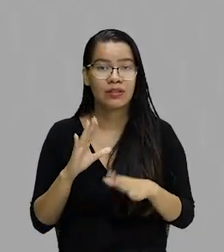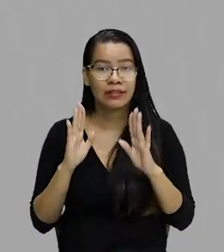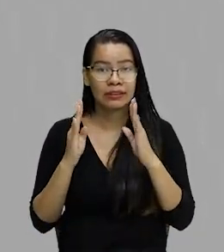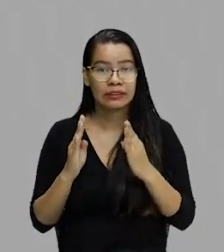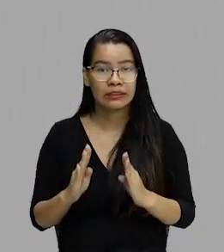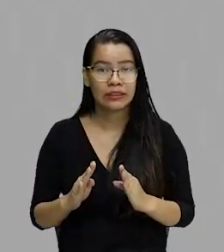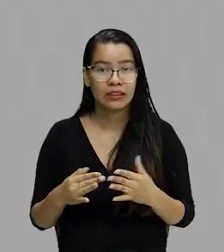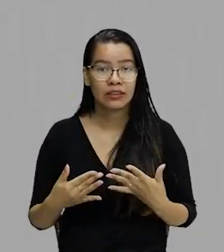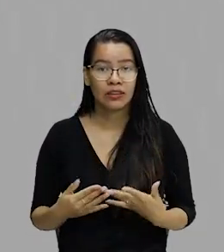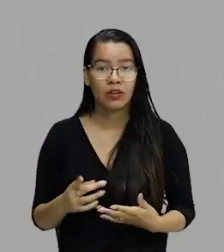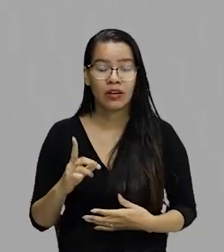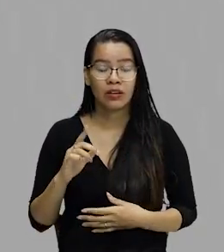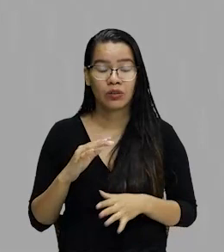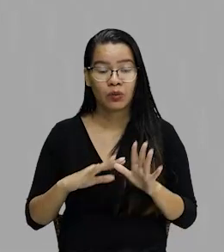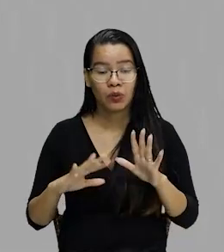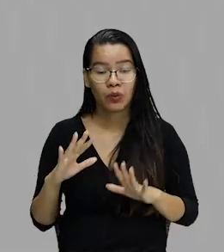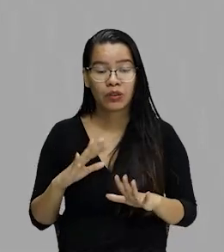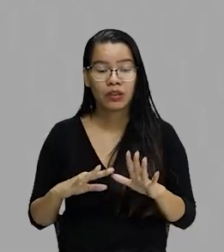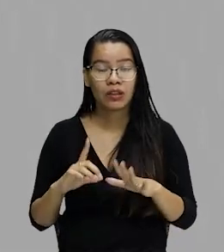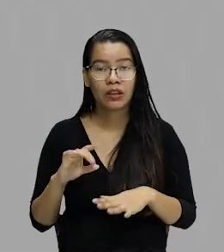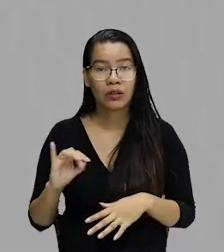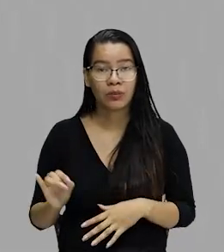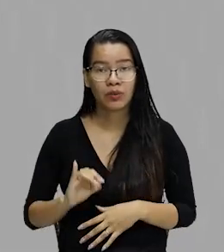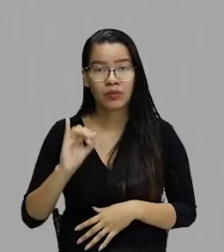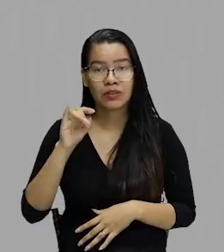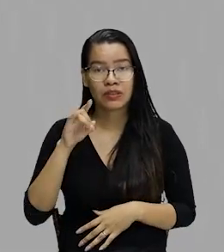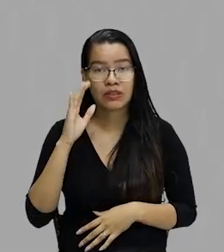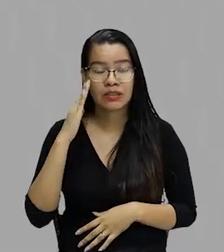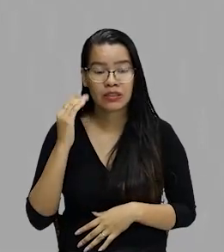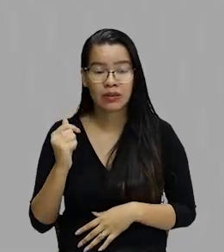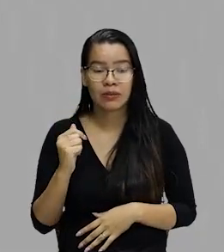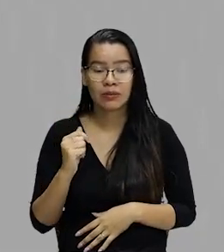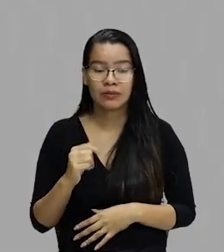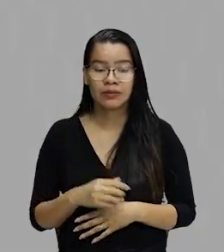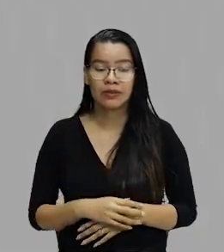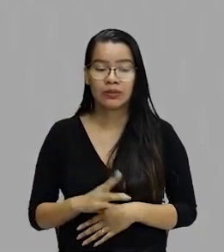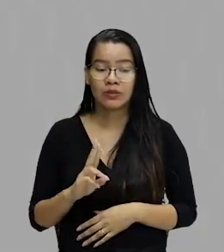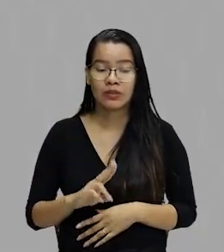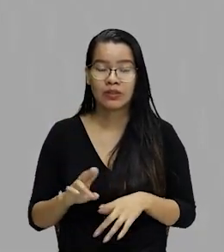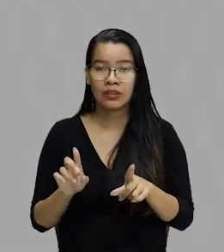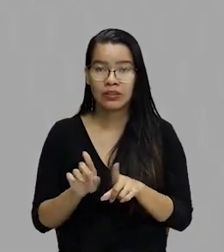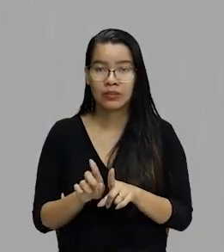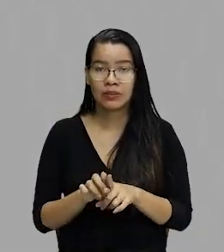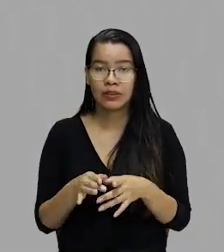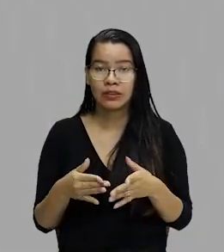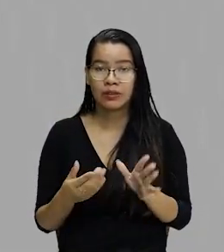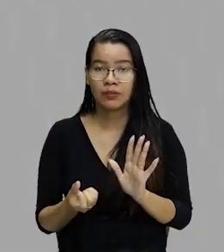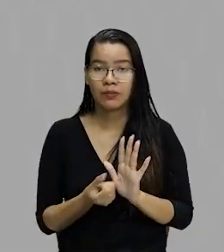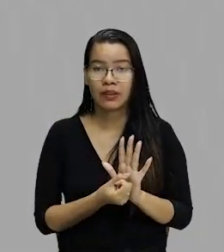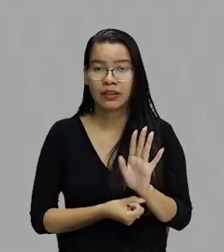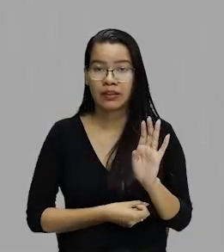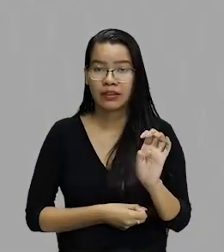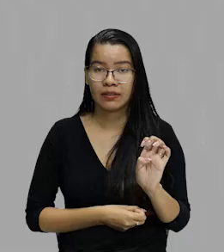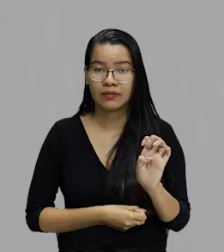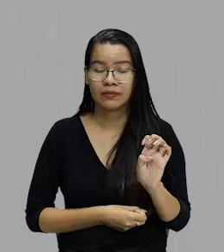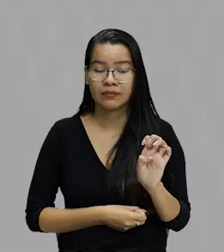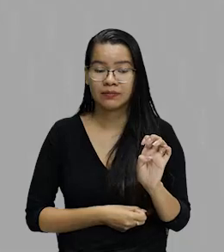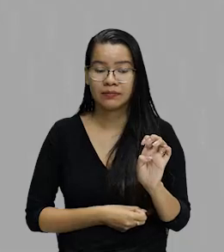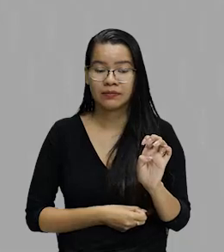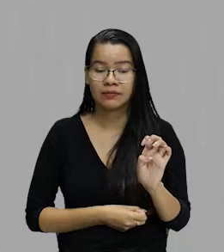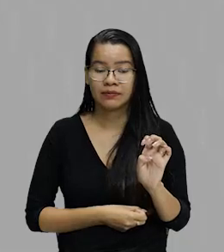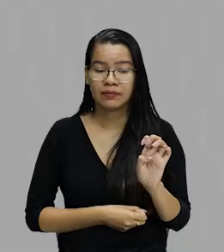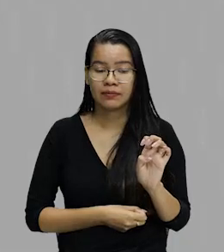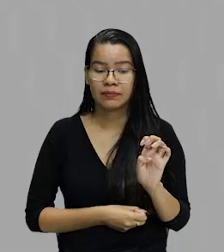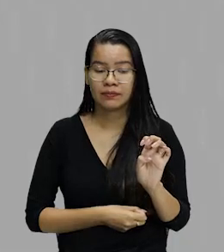com isso, é importante que você saiba mexer com isso aí também. Você vai marcar a letra E nessa segunda questão, portanto, marque aí para